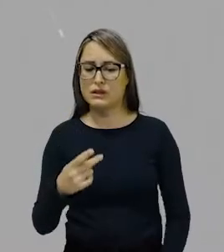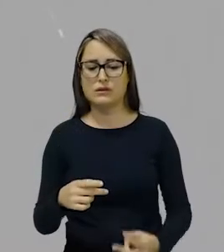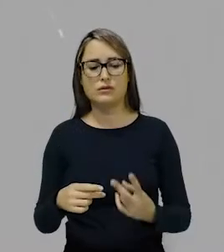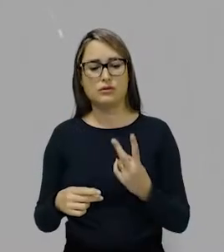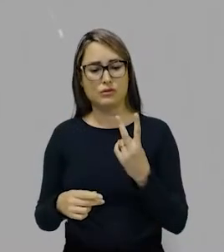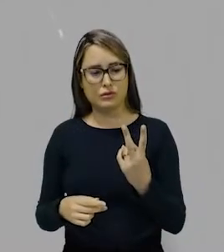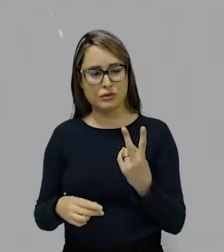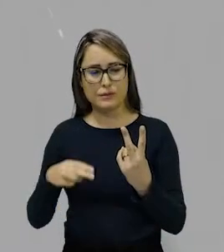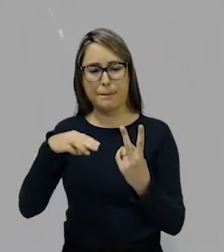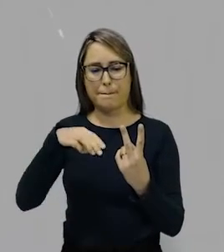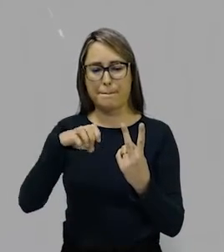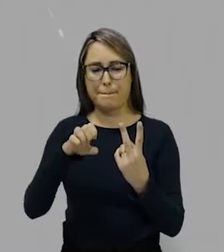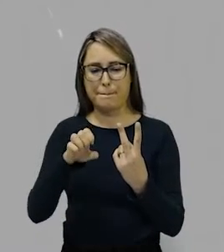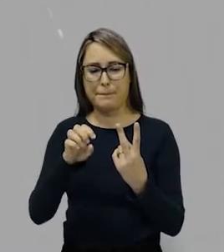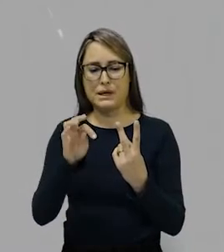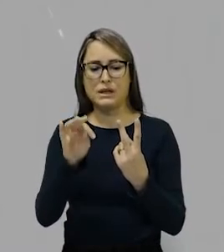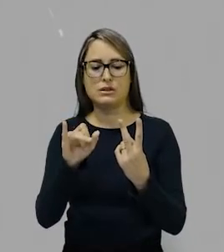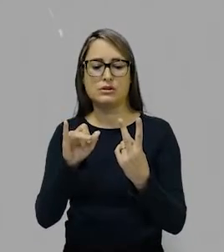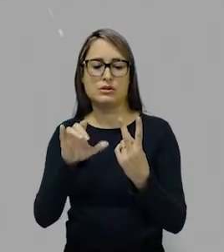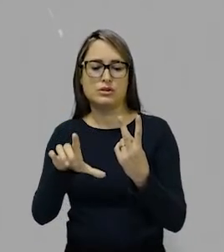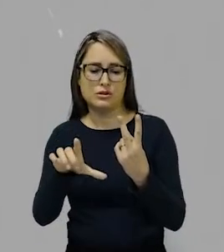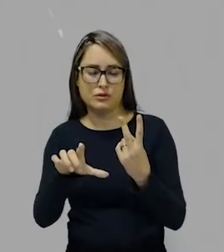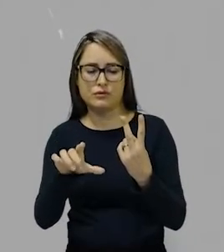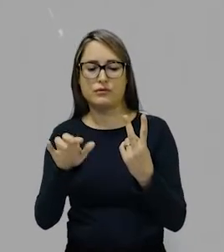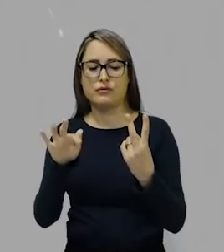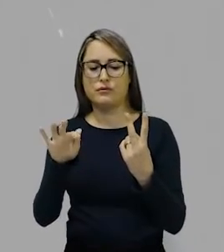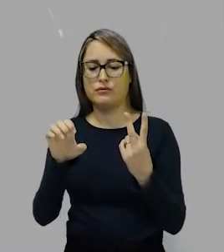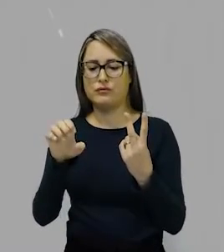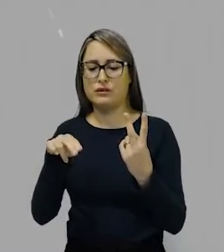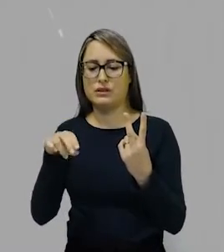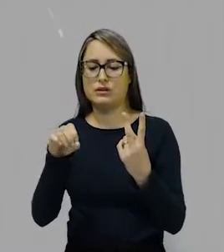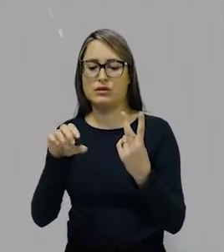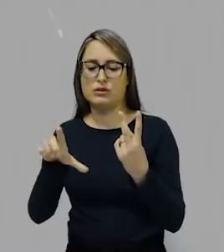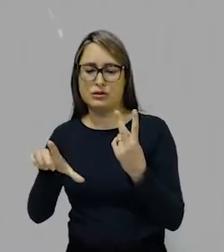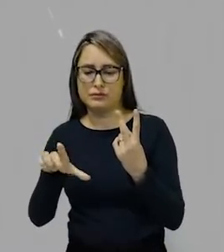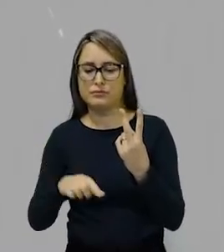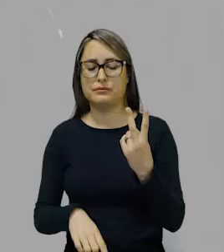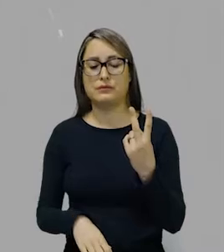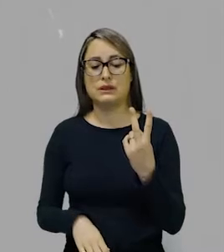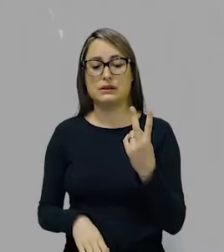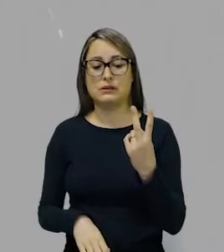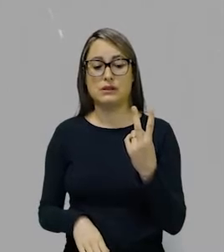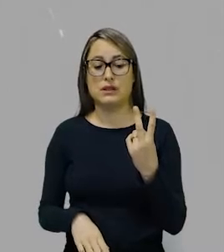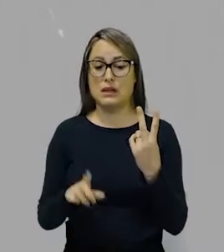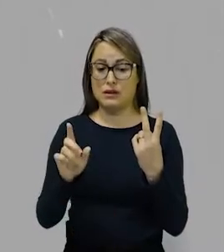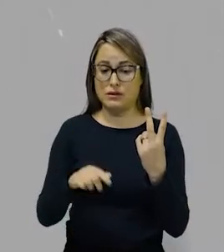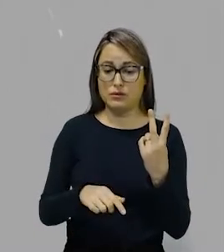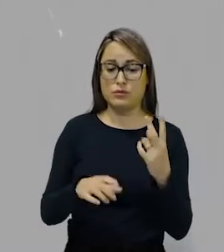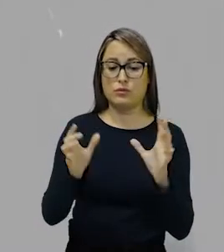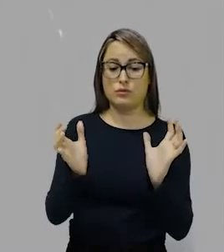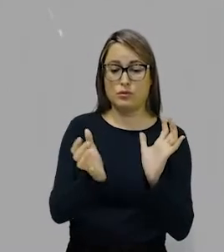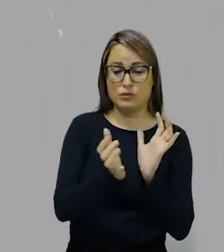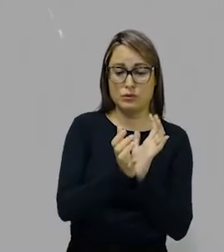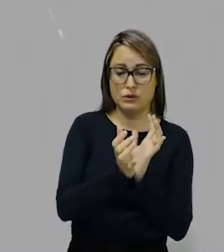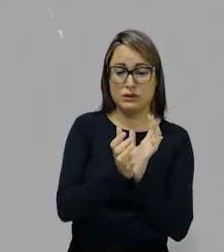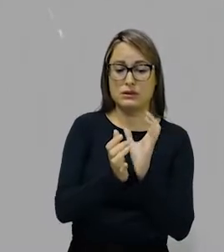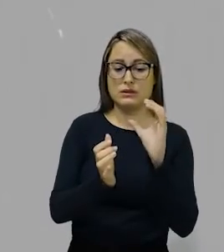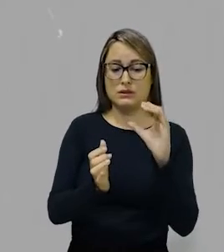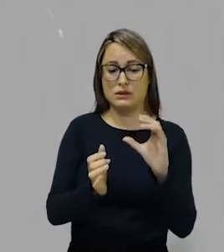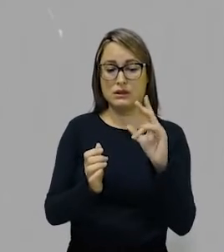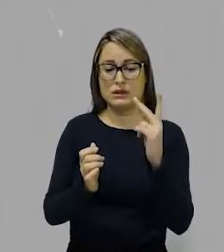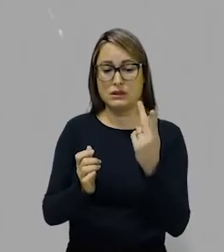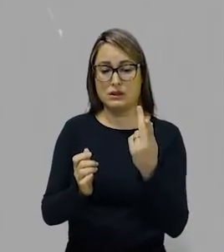2-metilfenol. Porque o grupo CH3, observe na tela, turma, o grupo CH3 ele vai aparecer no carbono